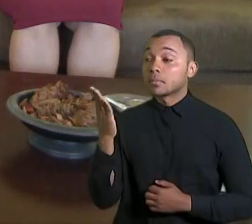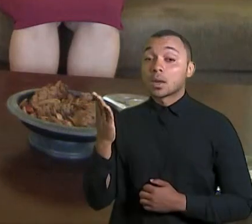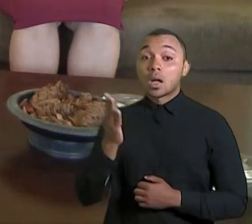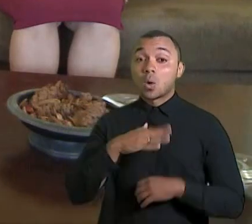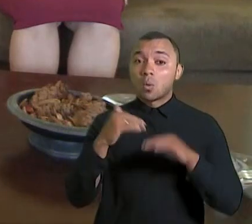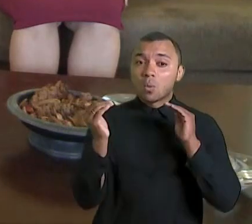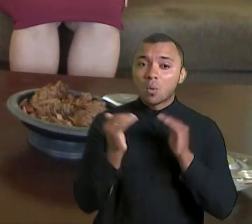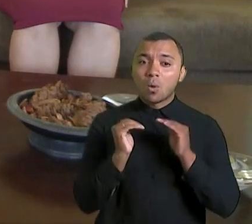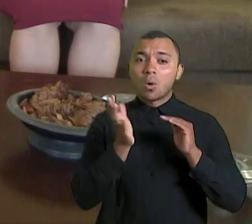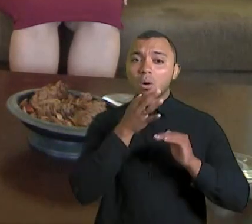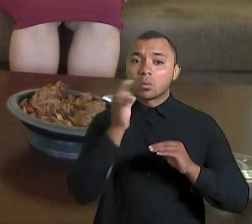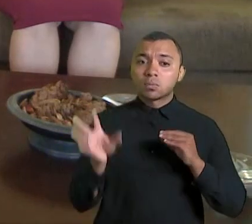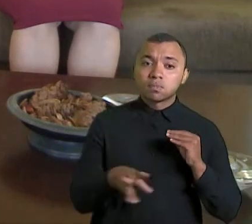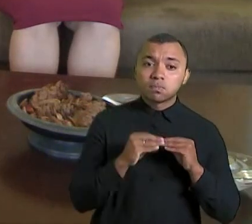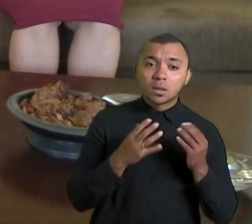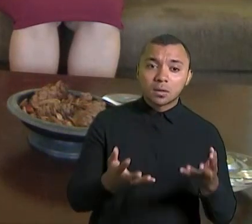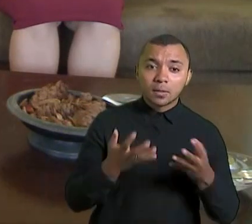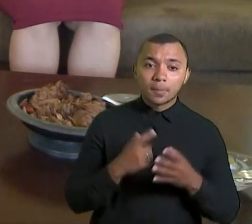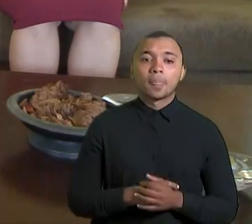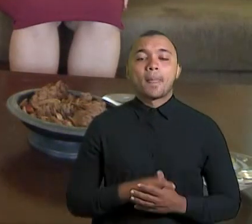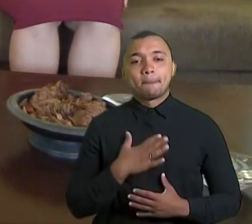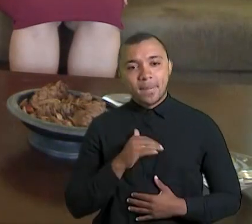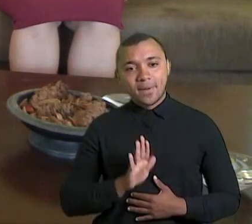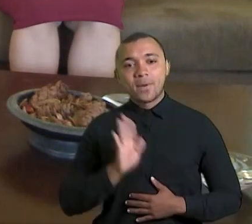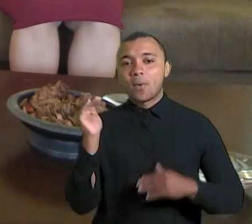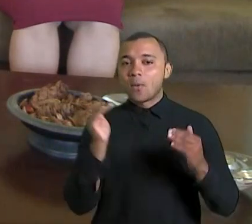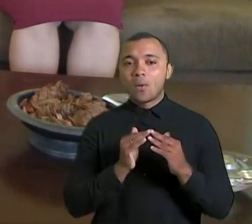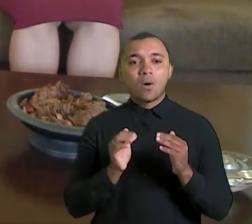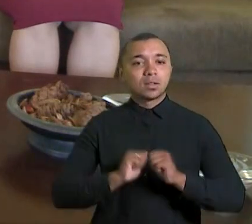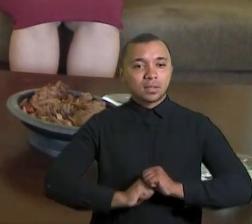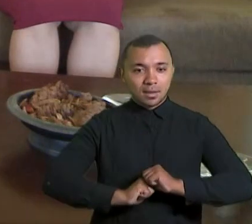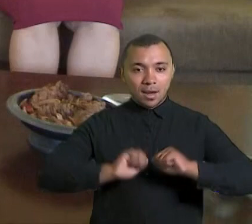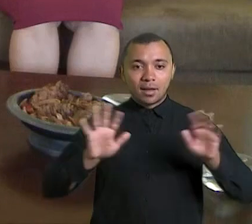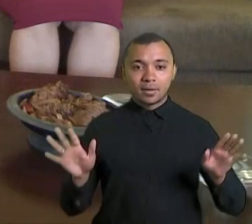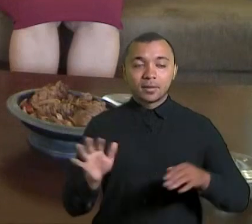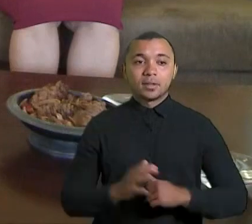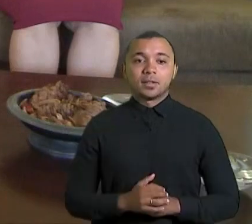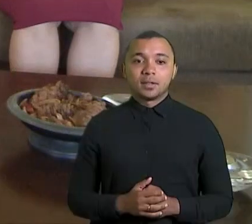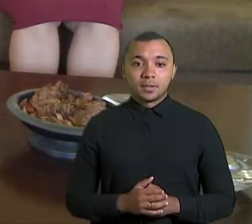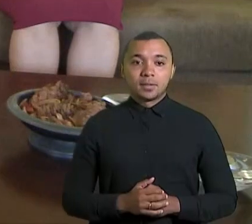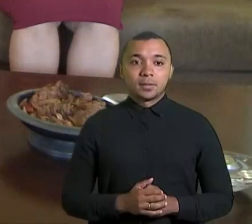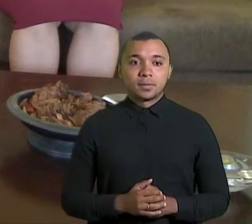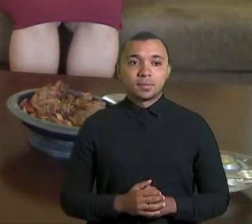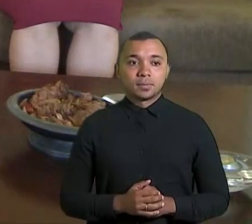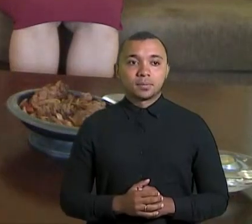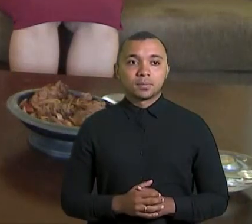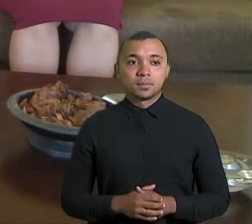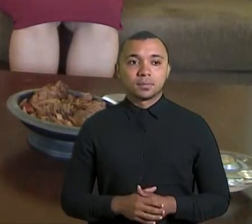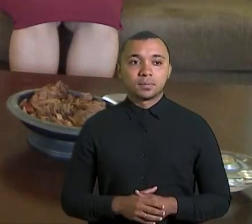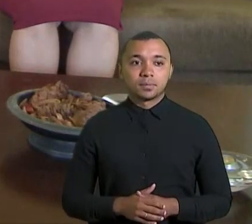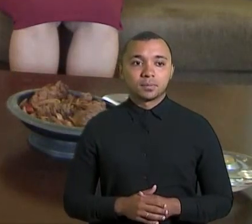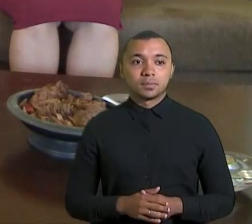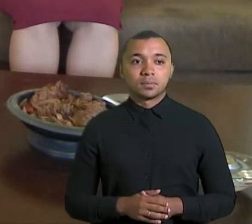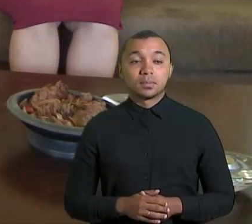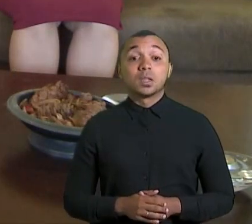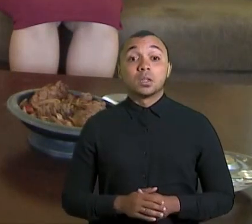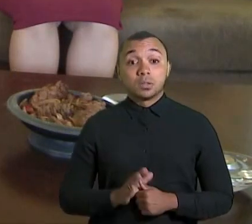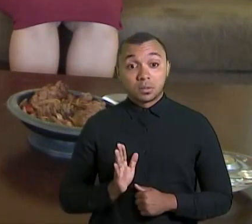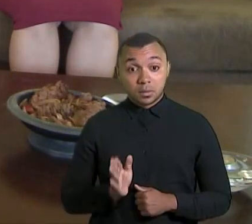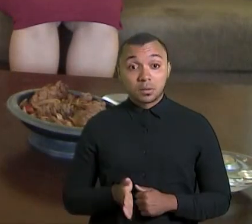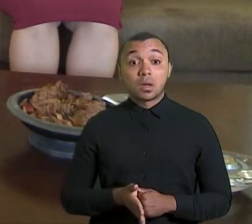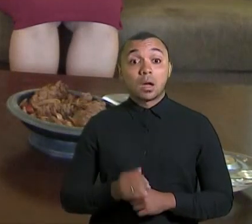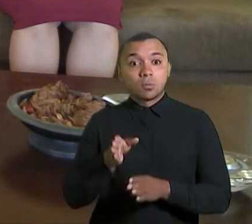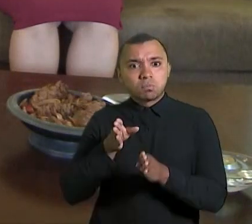acrescentar? Não, concordo plenamente. Então, já fizemos aí um bom processo